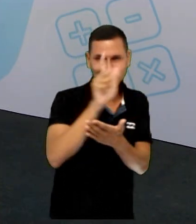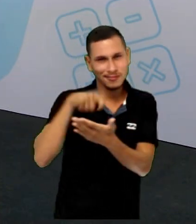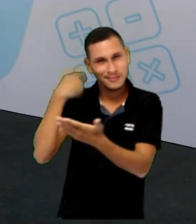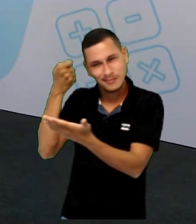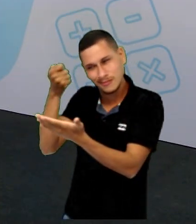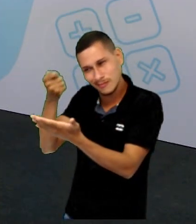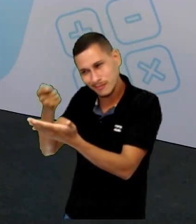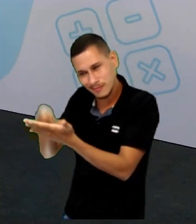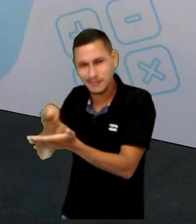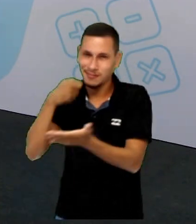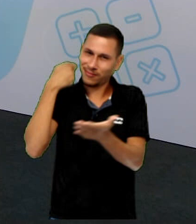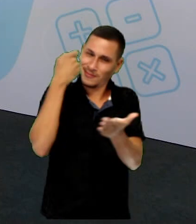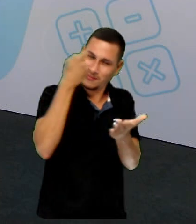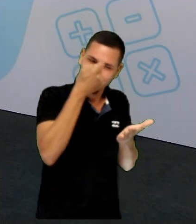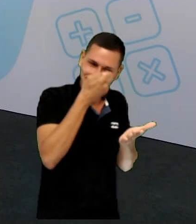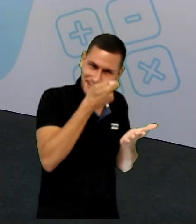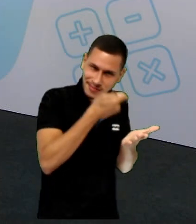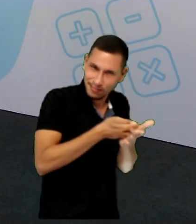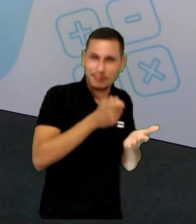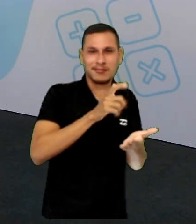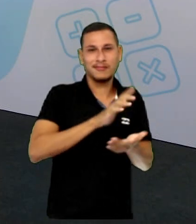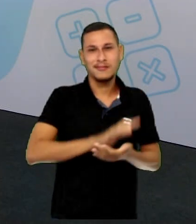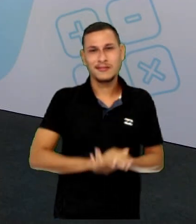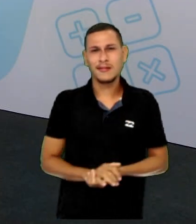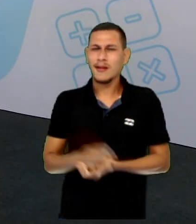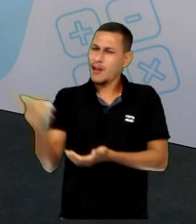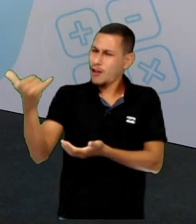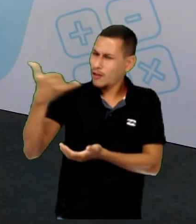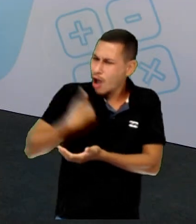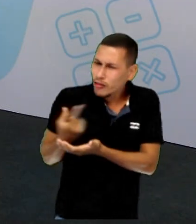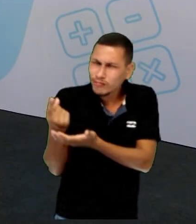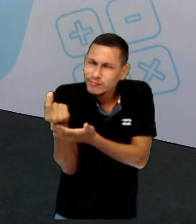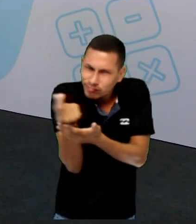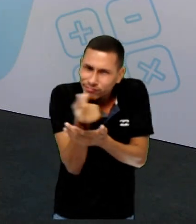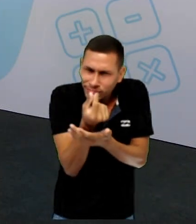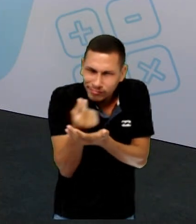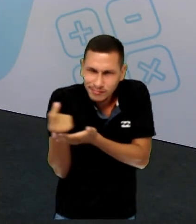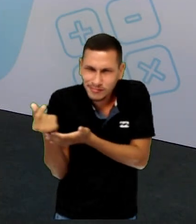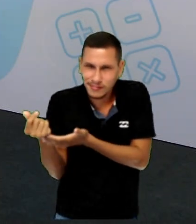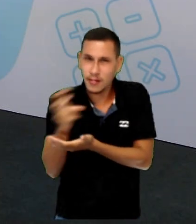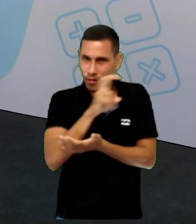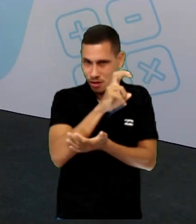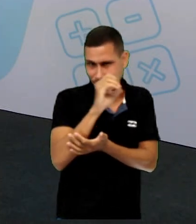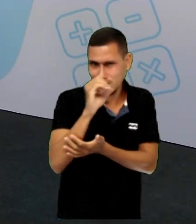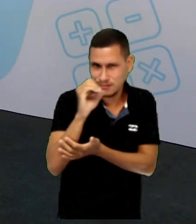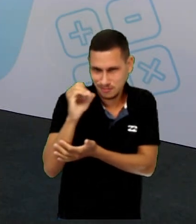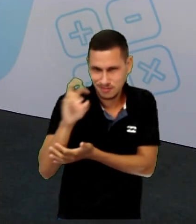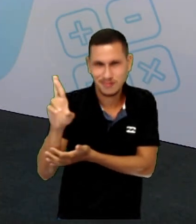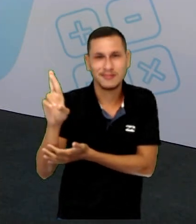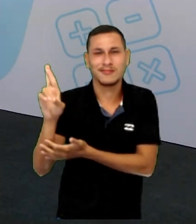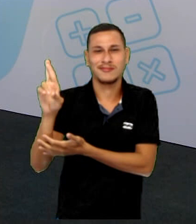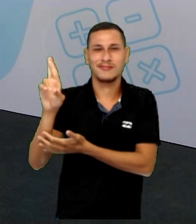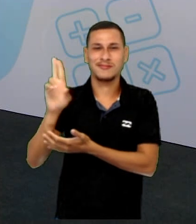comprei, pagaste, paguei. Me diz quanto foi, foi